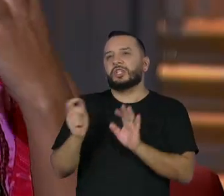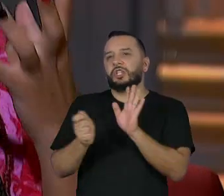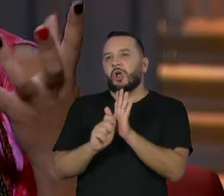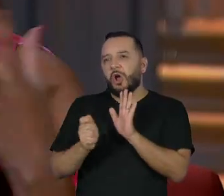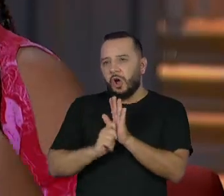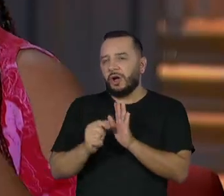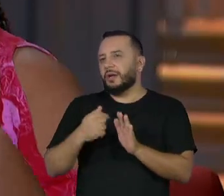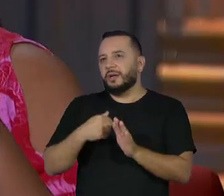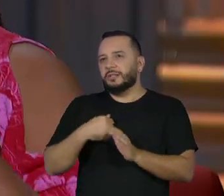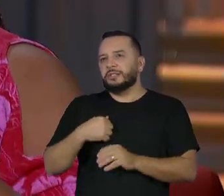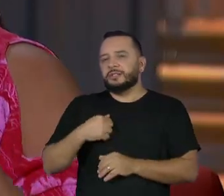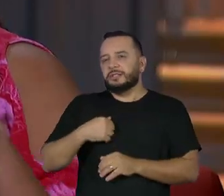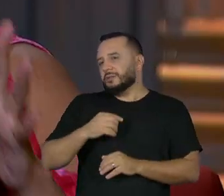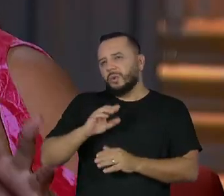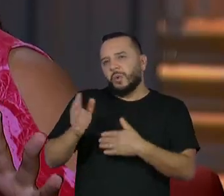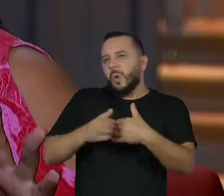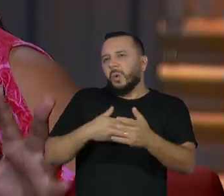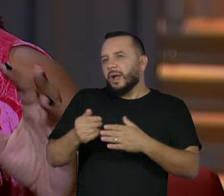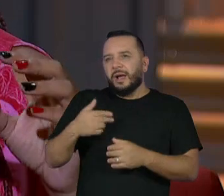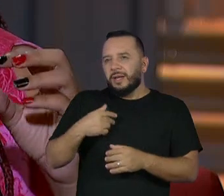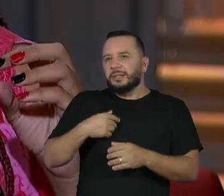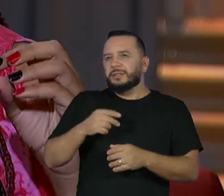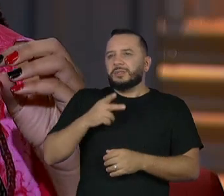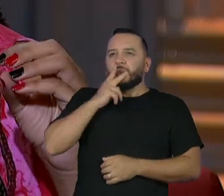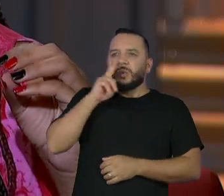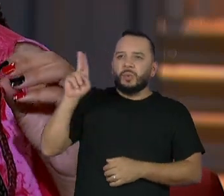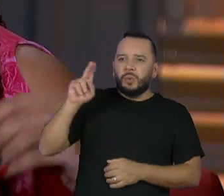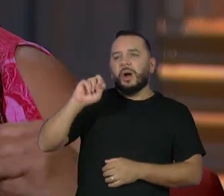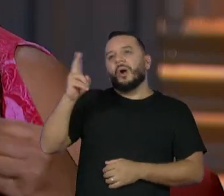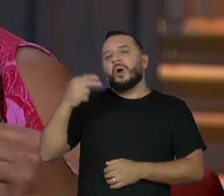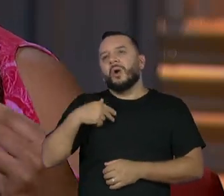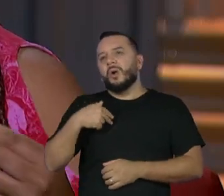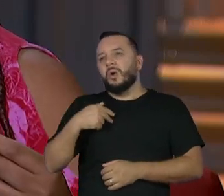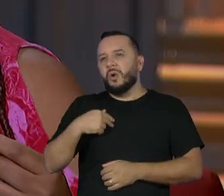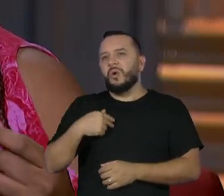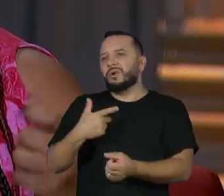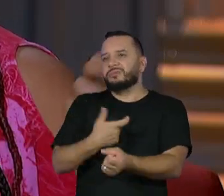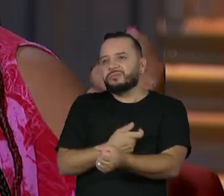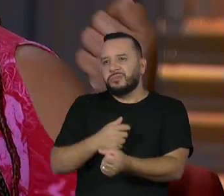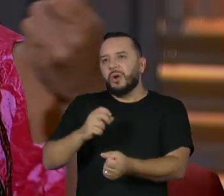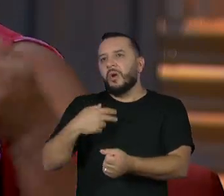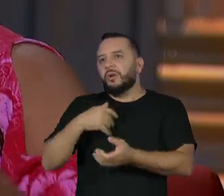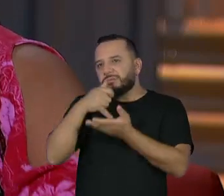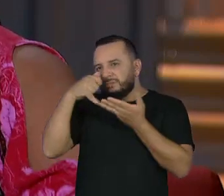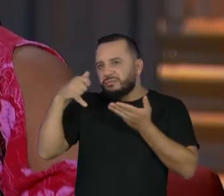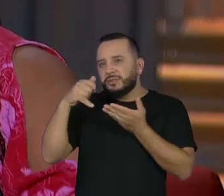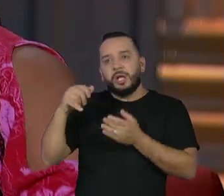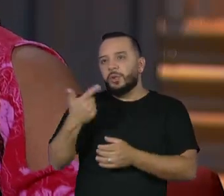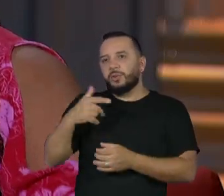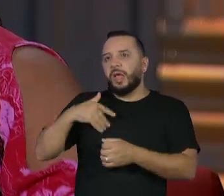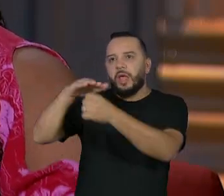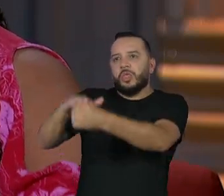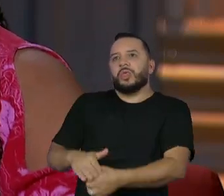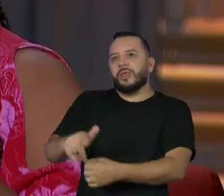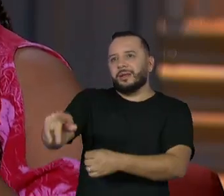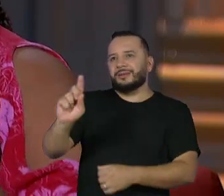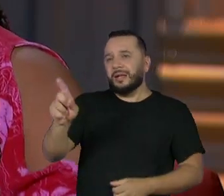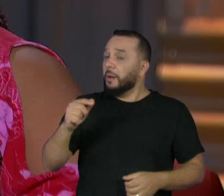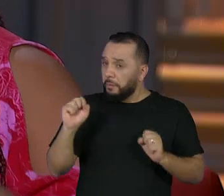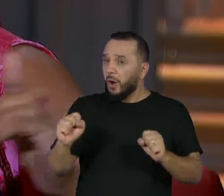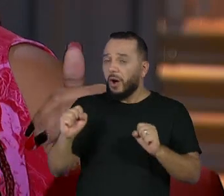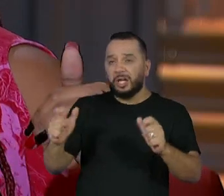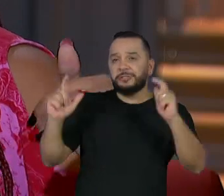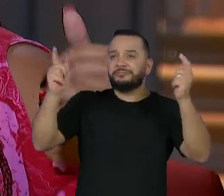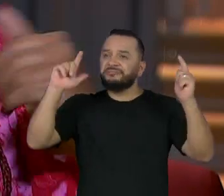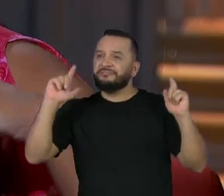seja sintética, seja natural, seja qual for a droga, não existe um processo de repressão a esses jovens. Eles podem curtir. Tem uma